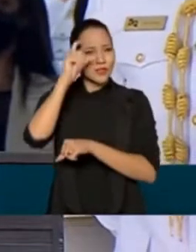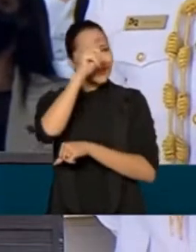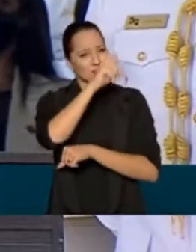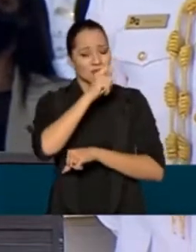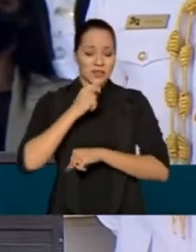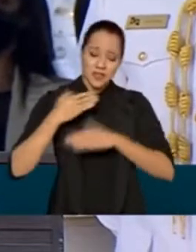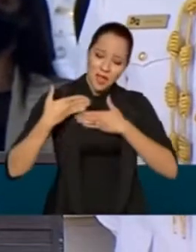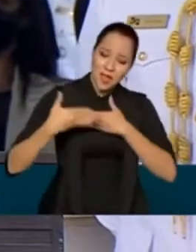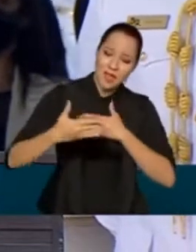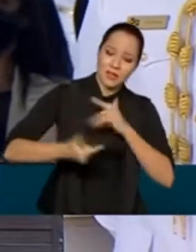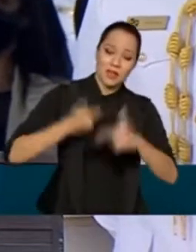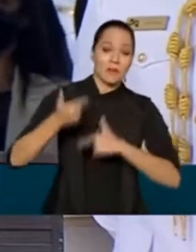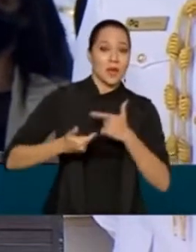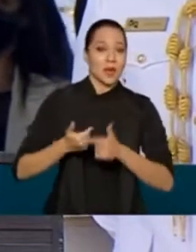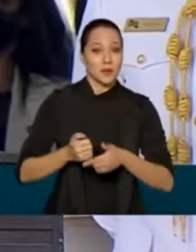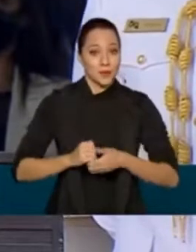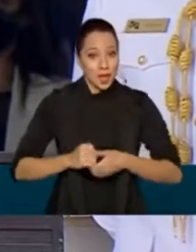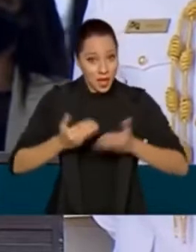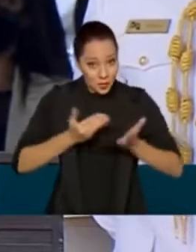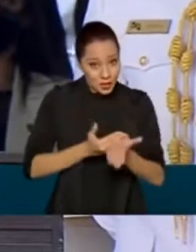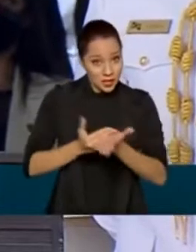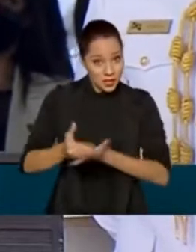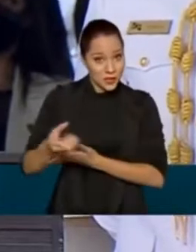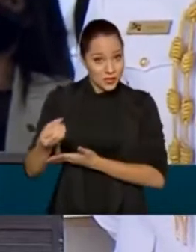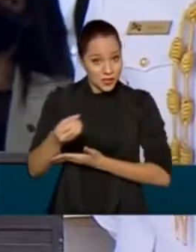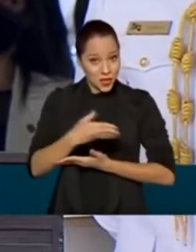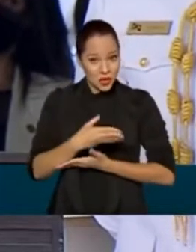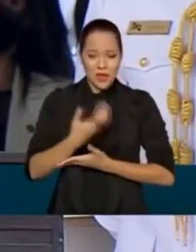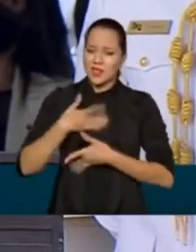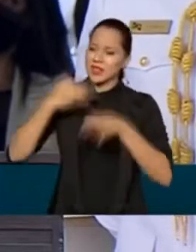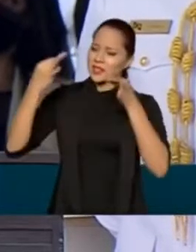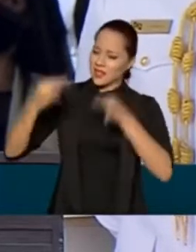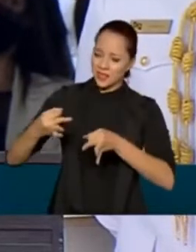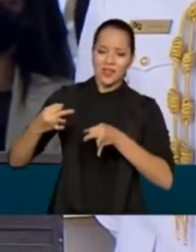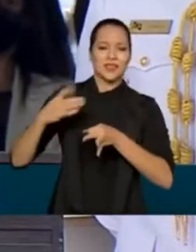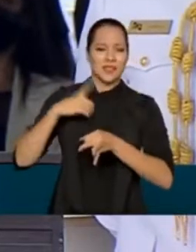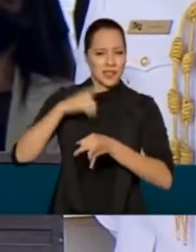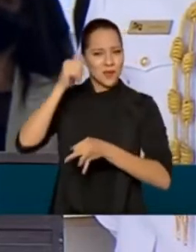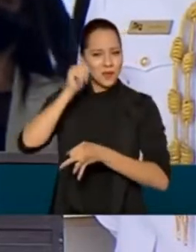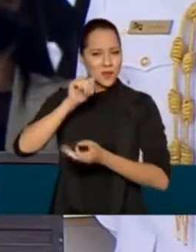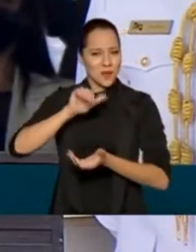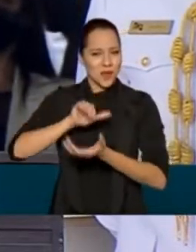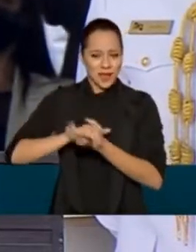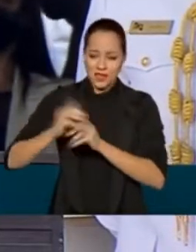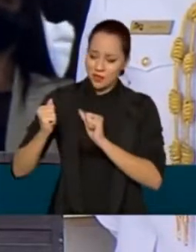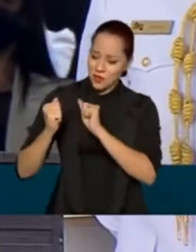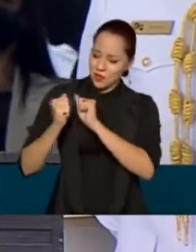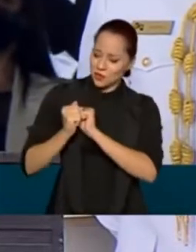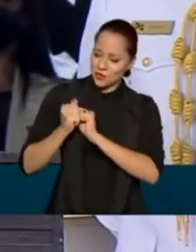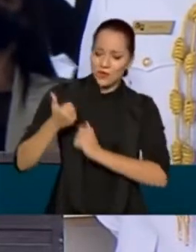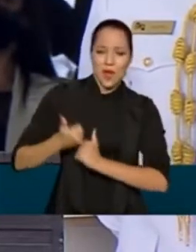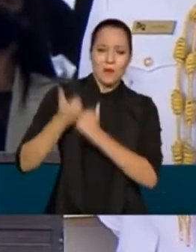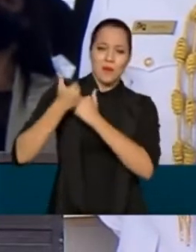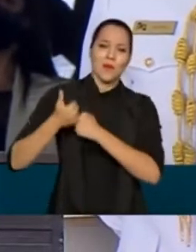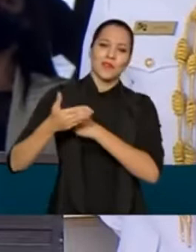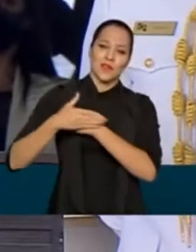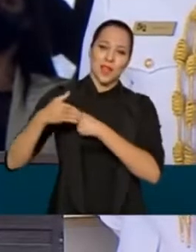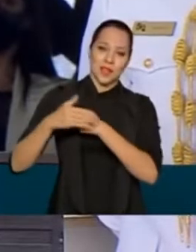jornada. Inicio essa nova navegação na certeza de poder contar com seu fundamental suporte e